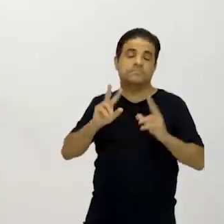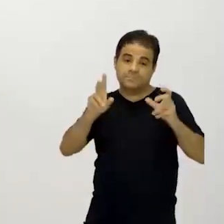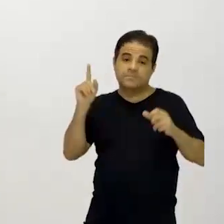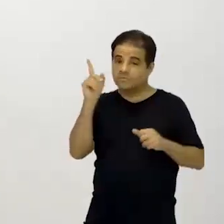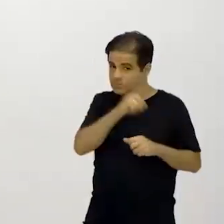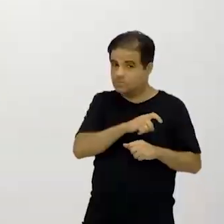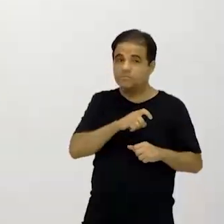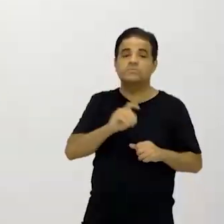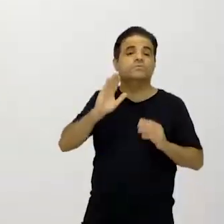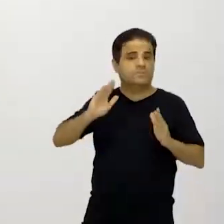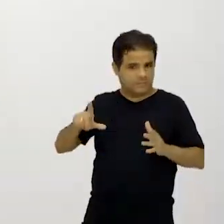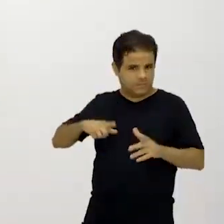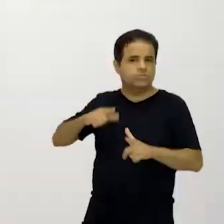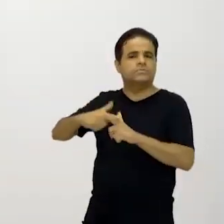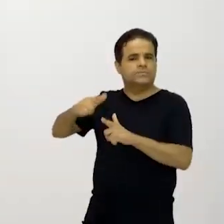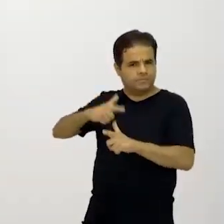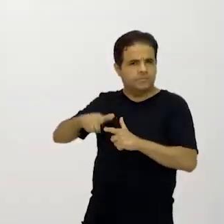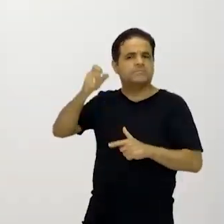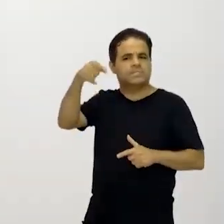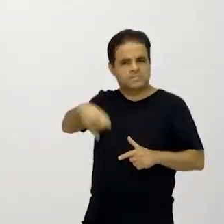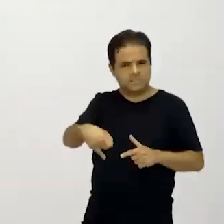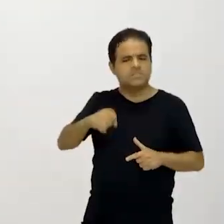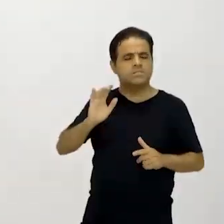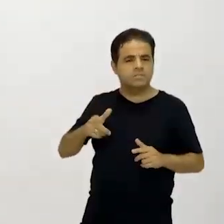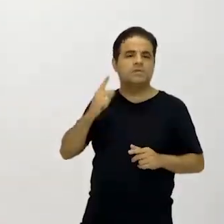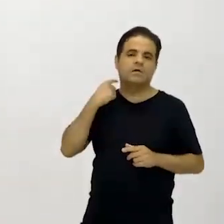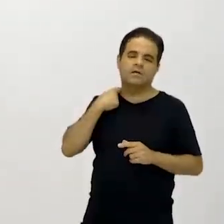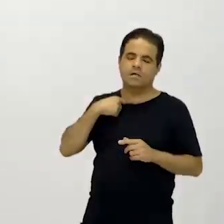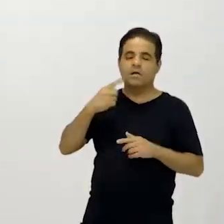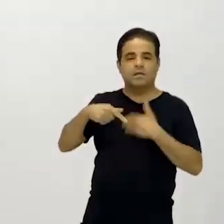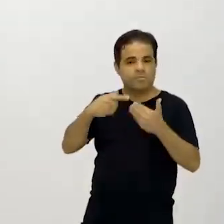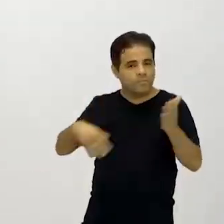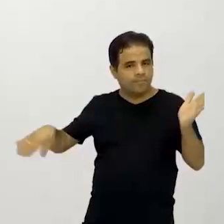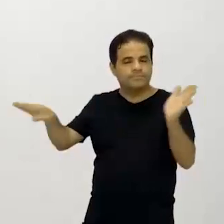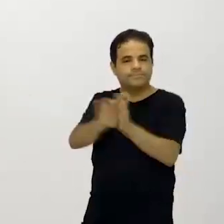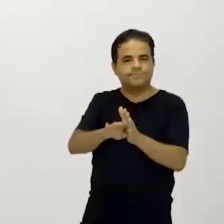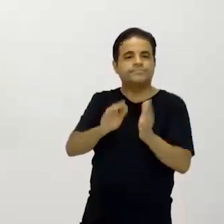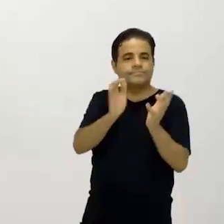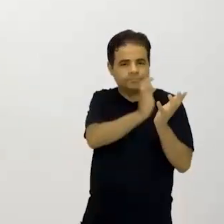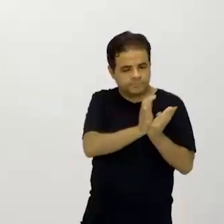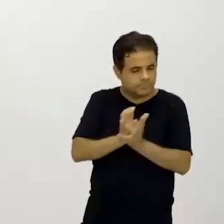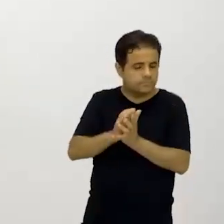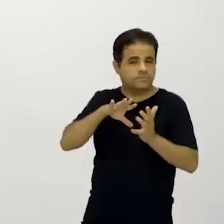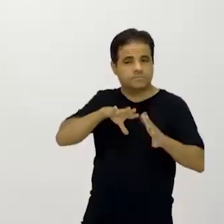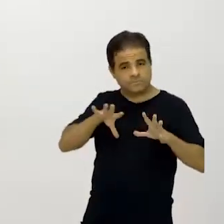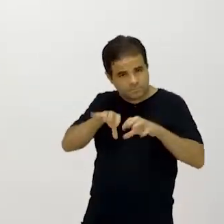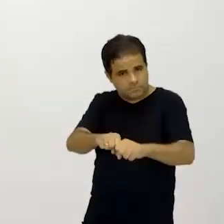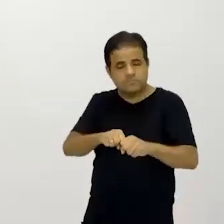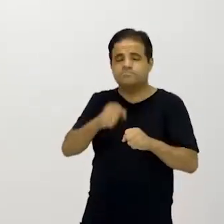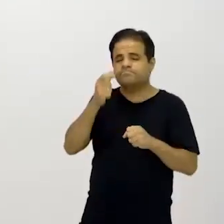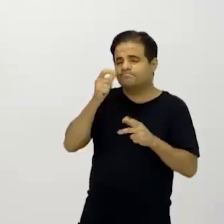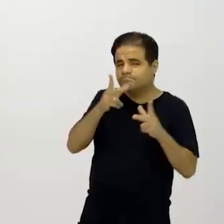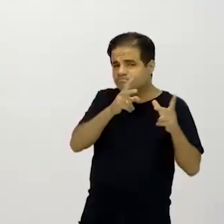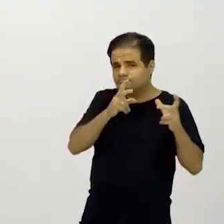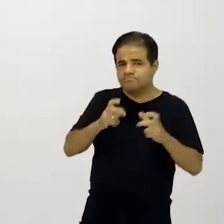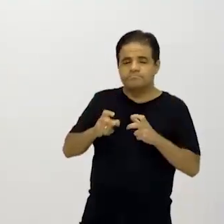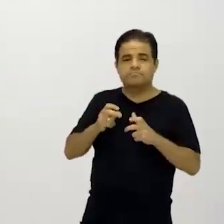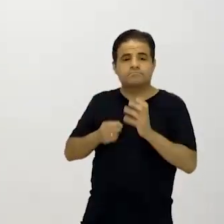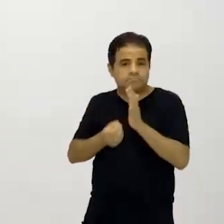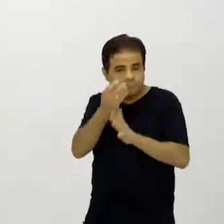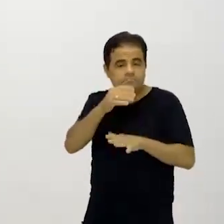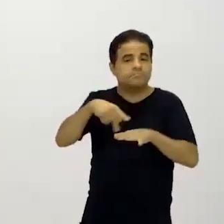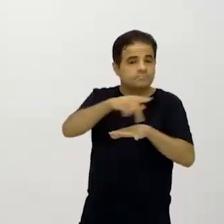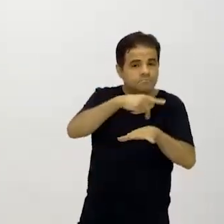Então, nós já tínhamos problemas, sim, tá? E com a chegada, os colonizaram e tal, vocês vão perceber na formação desses